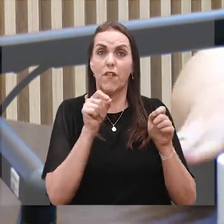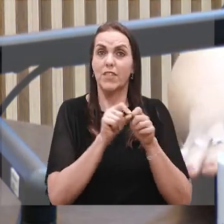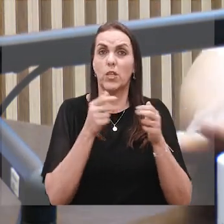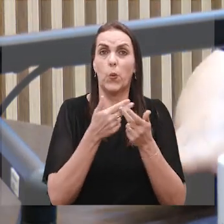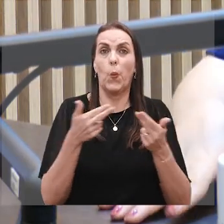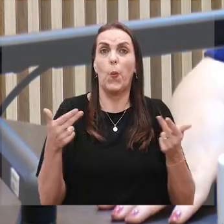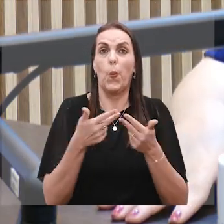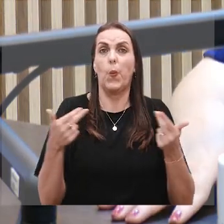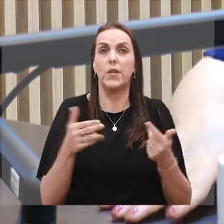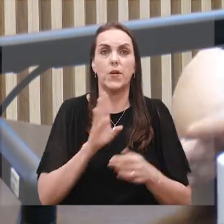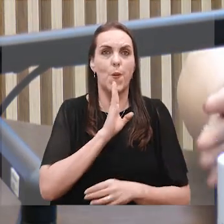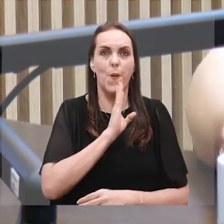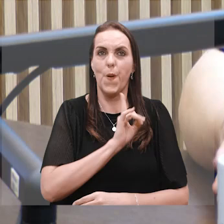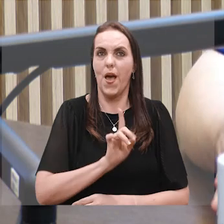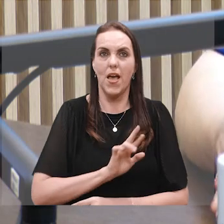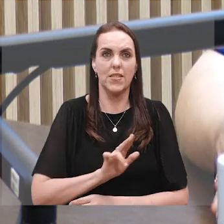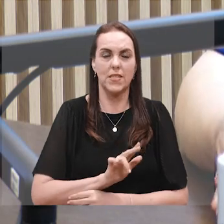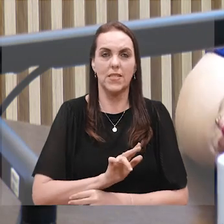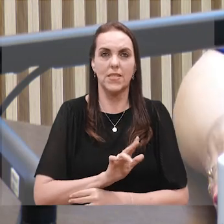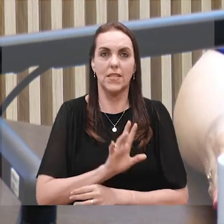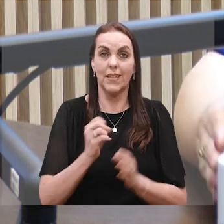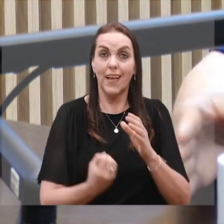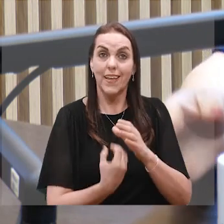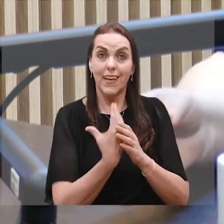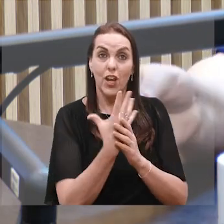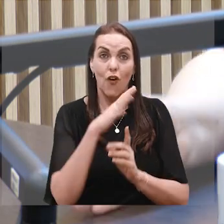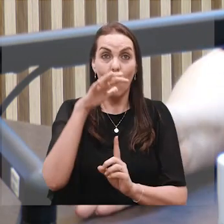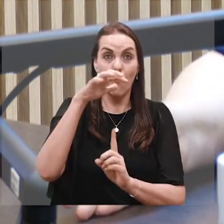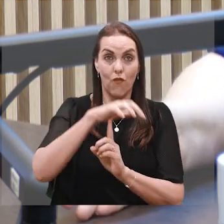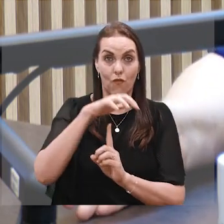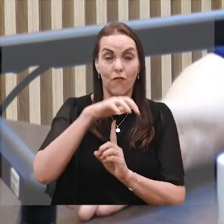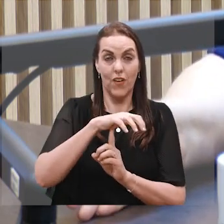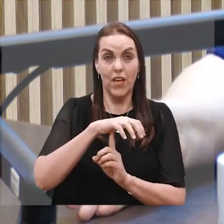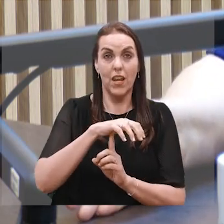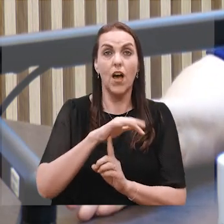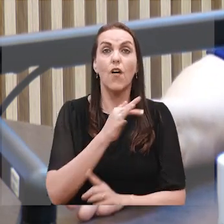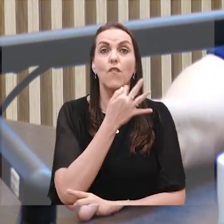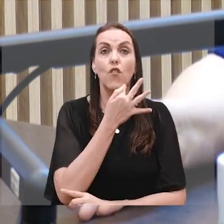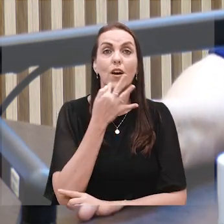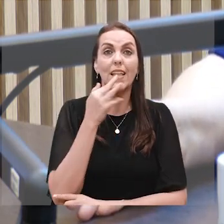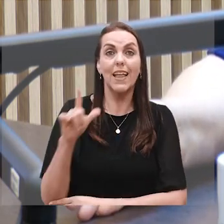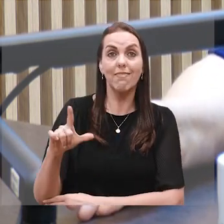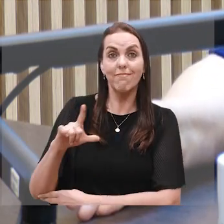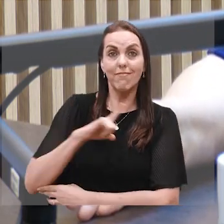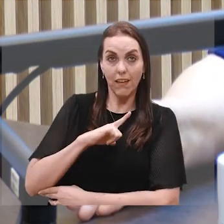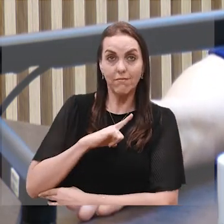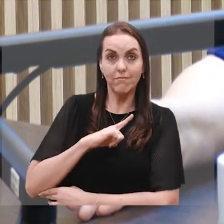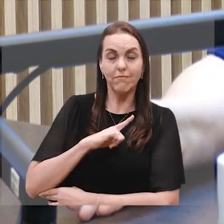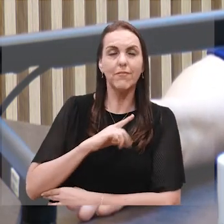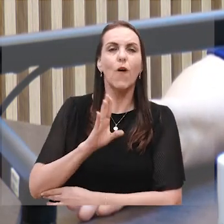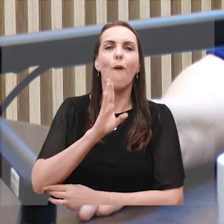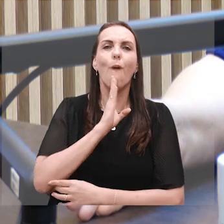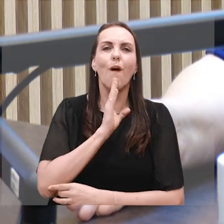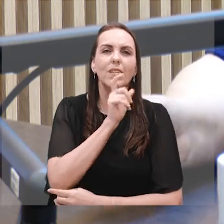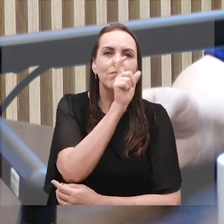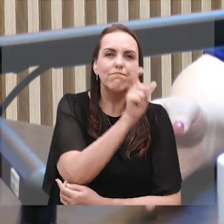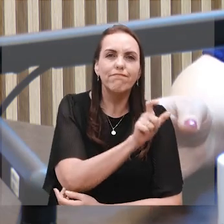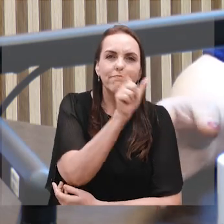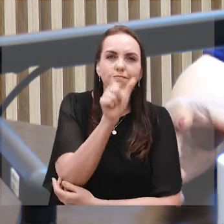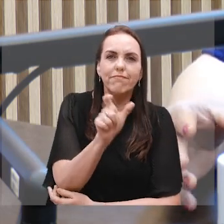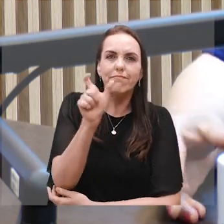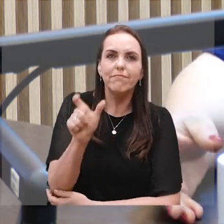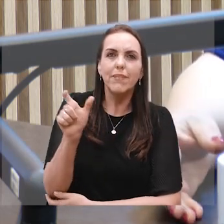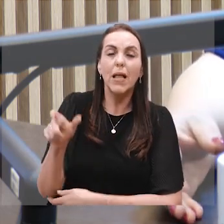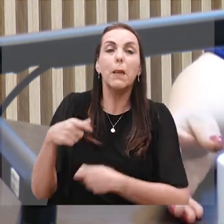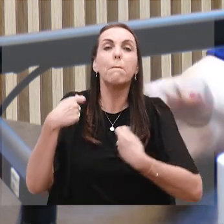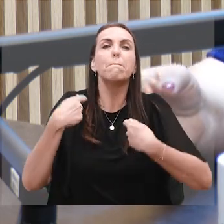fazendo suas coisas e a gente não conhece. Quando a gente criou a feira Forqueta Tem, a gente começou a conhecer um ao outro. Então, eu